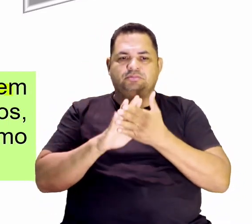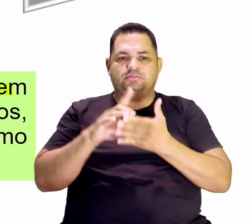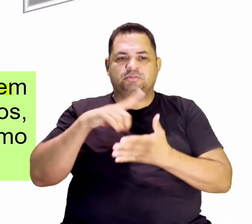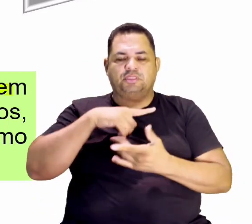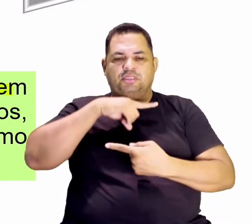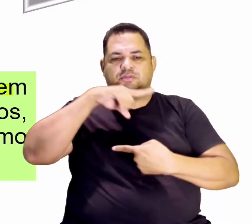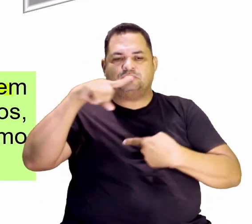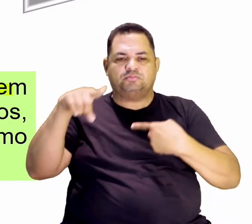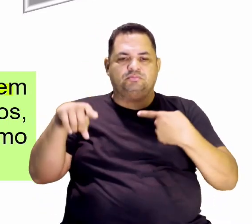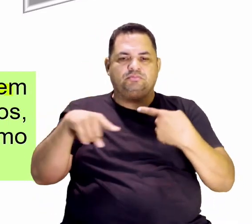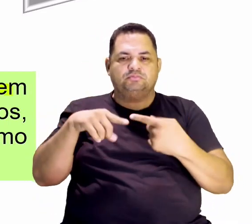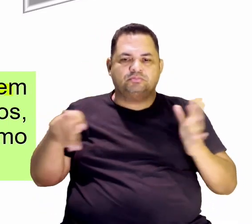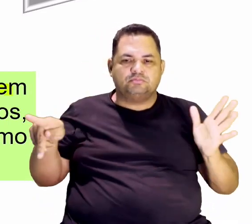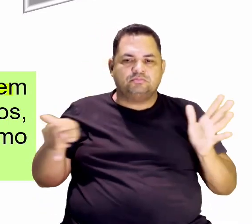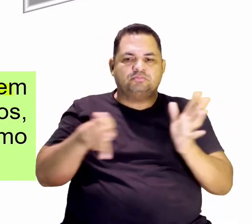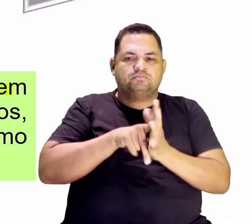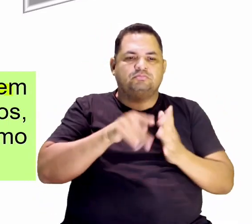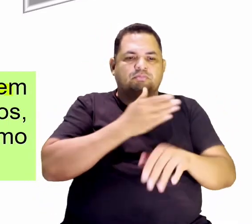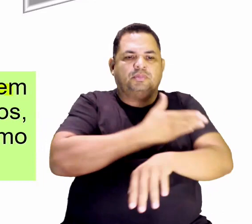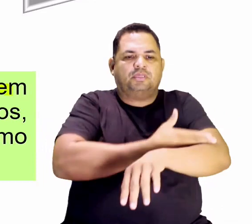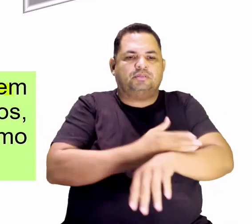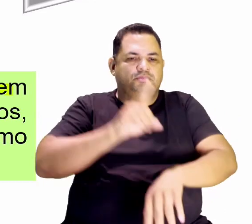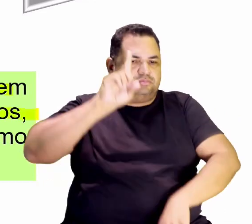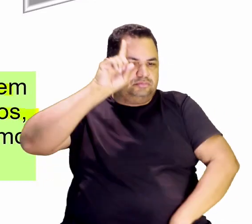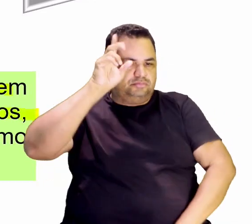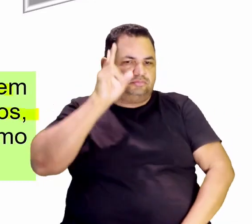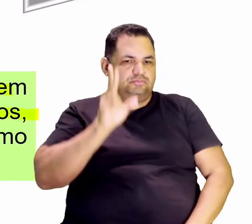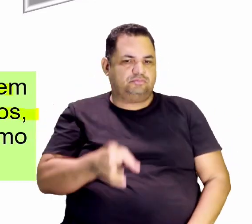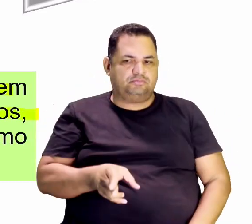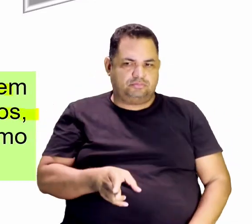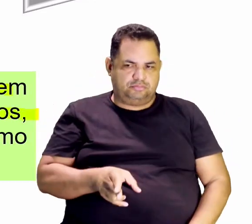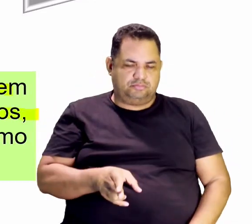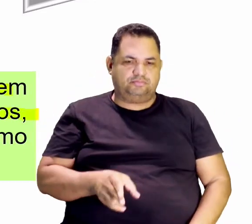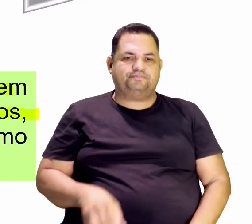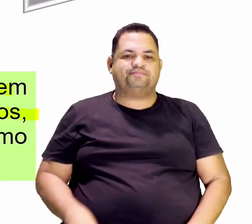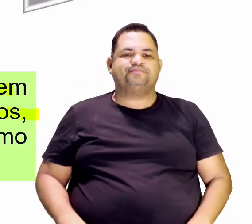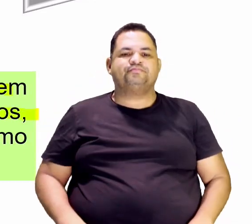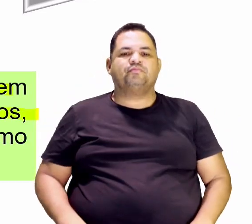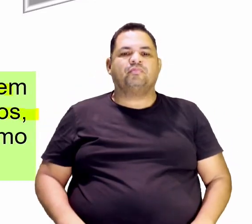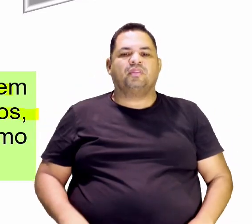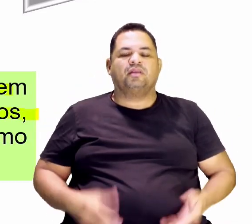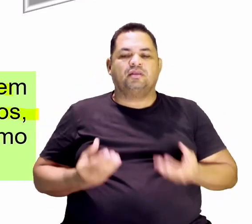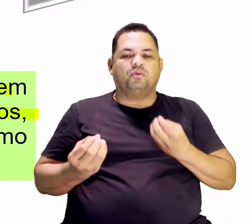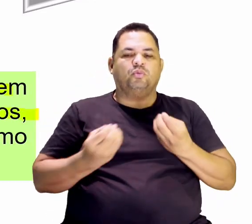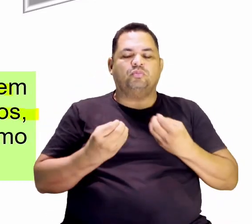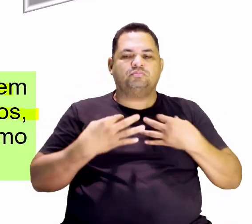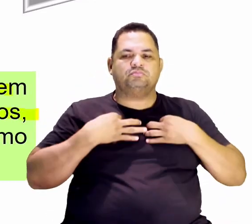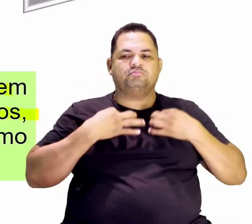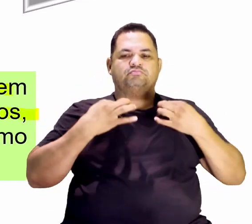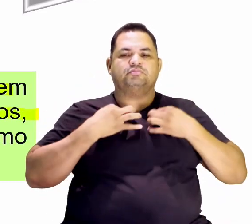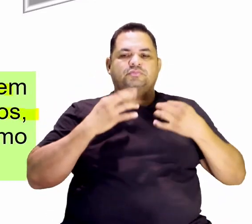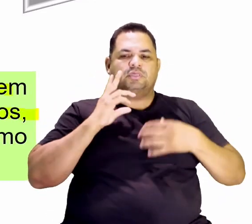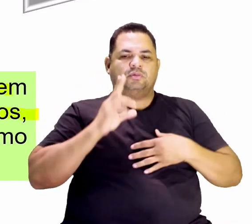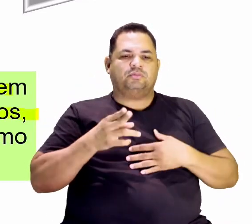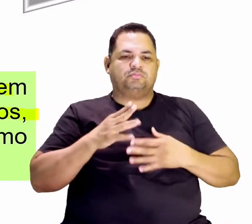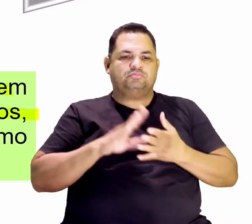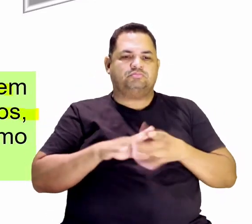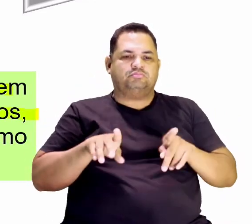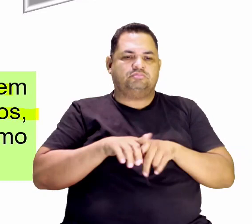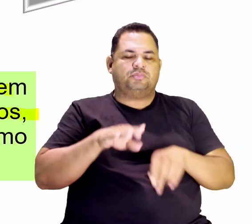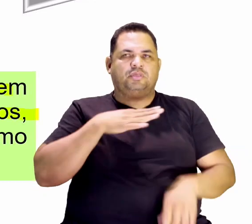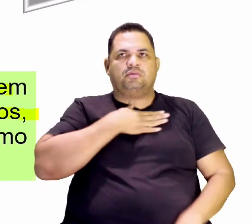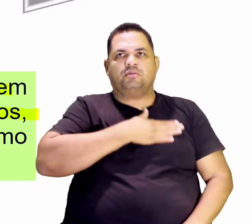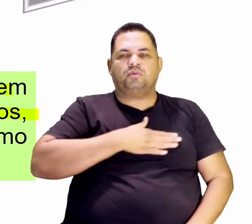em comum, em hábitos, em ideias que são o quê? Similares, em maneiras de se vestir ou mesmo um